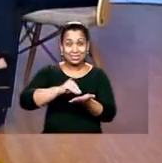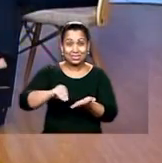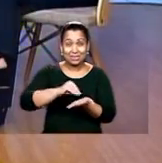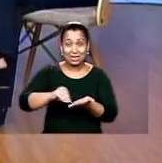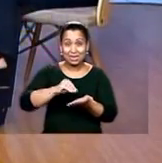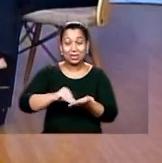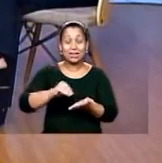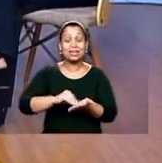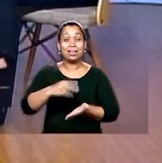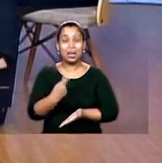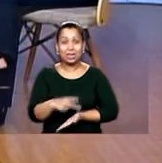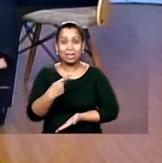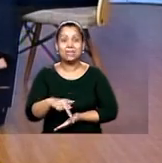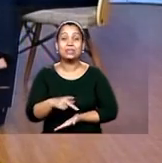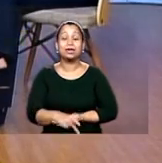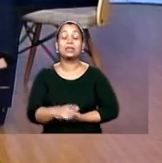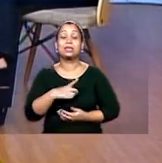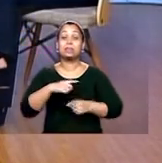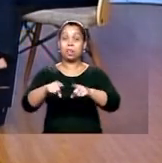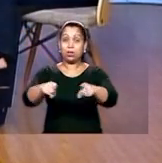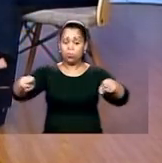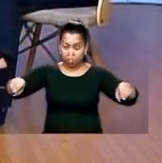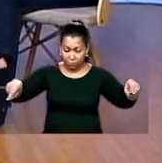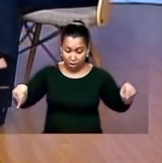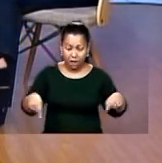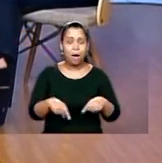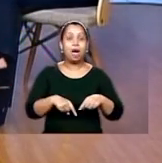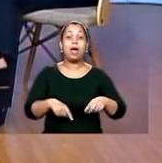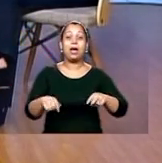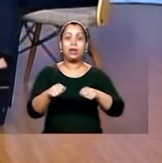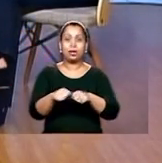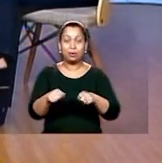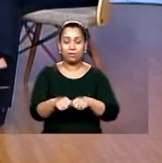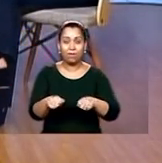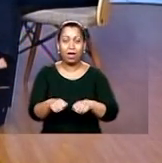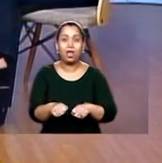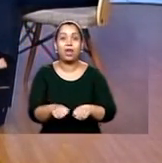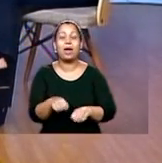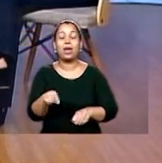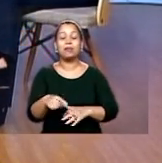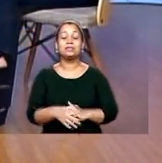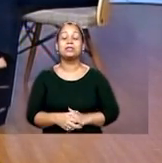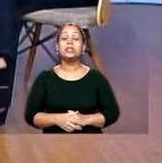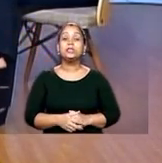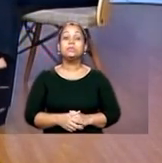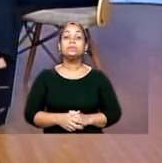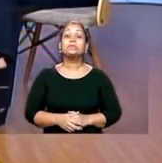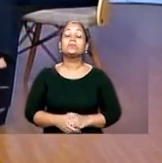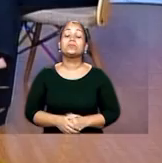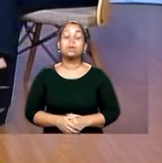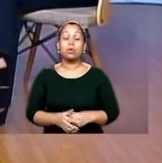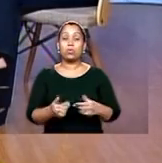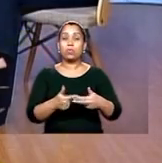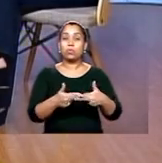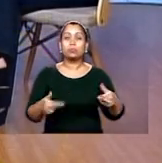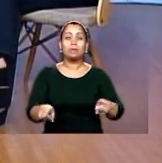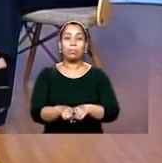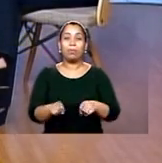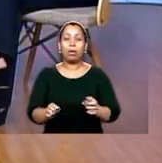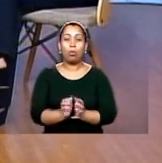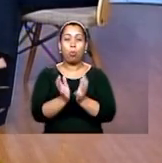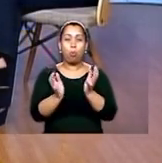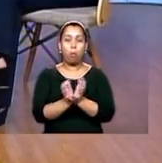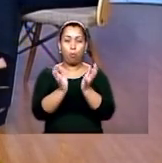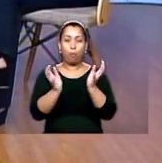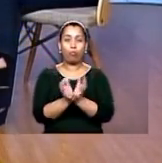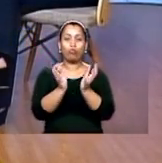têm Nós também. temos uma área. Gente, é muita que coisa. tá Vocês em recebem, produção, vocês produzem, sim. vocês fazem a aquisição. Também vem couve, né?